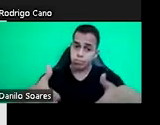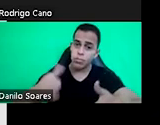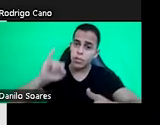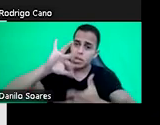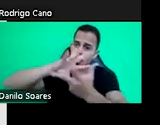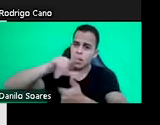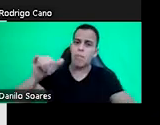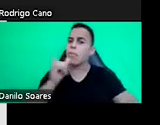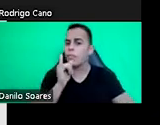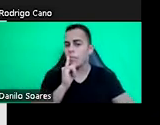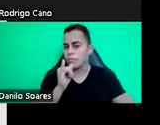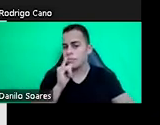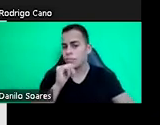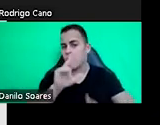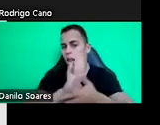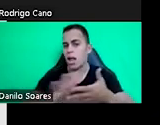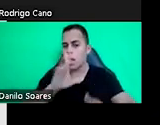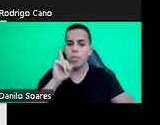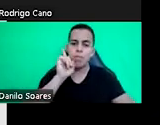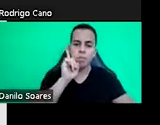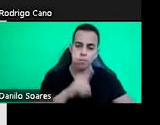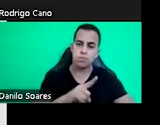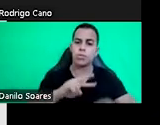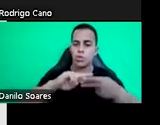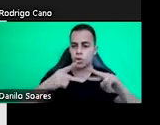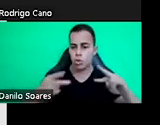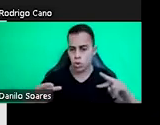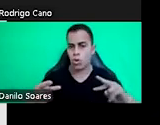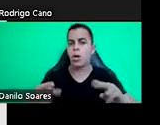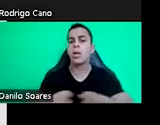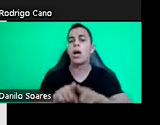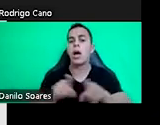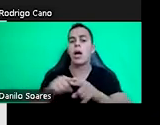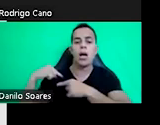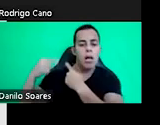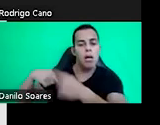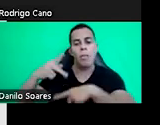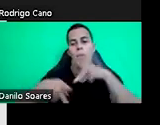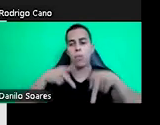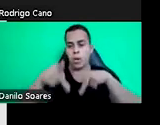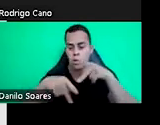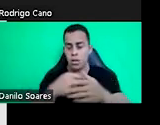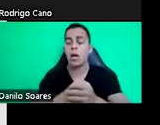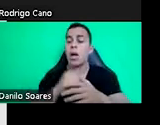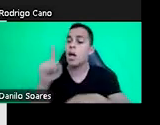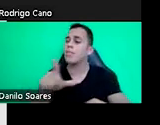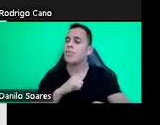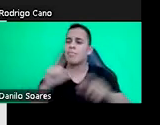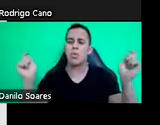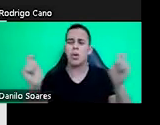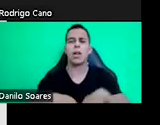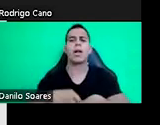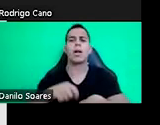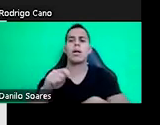Latin American Genomics Consortium e o Ancestral Population Network, que tem um potencial muito grande para melhorar